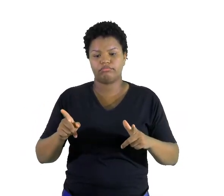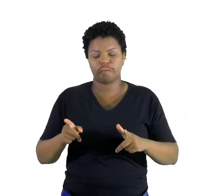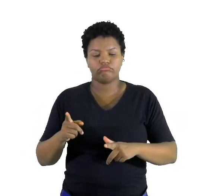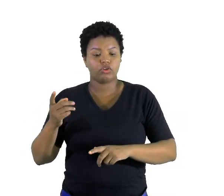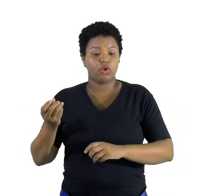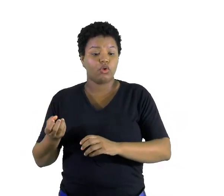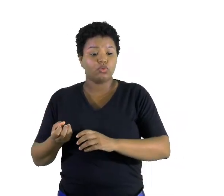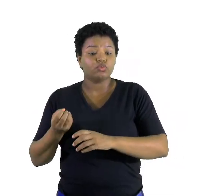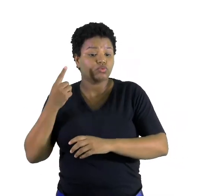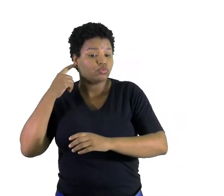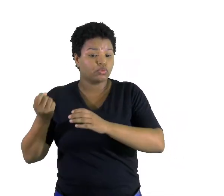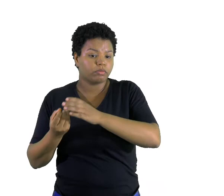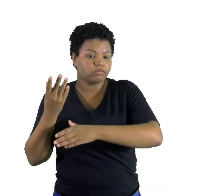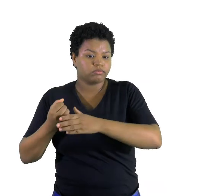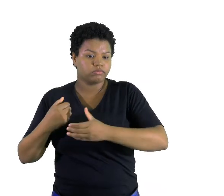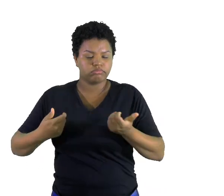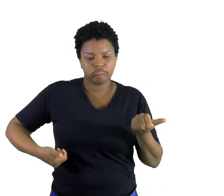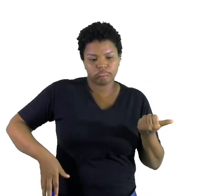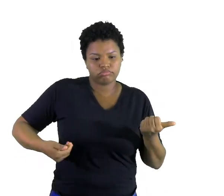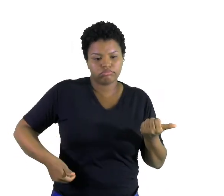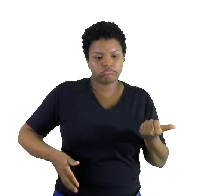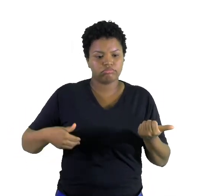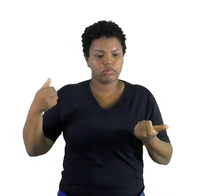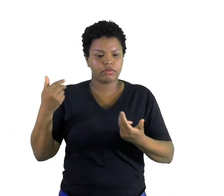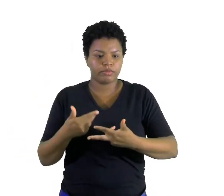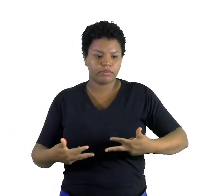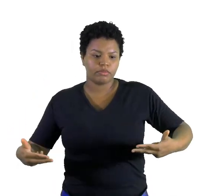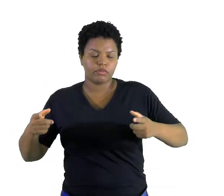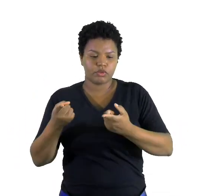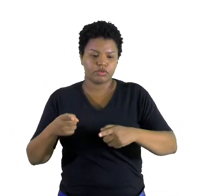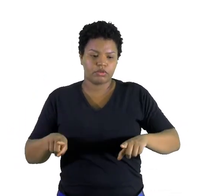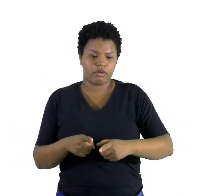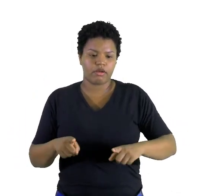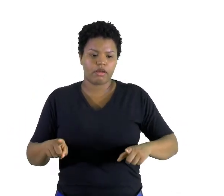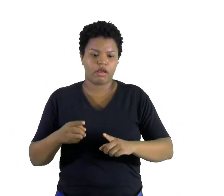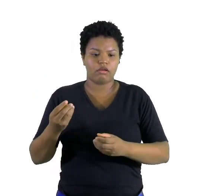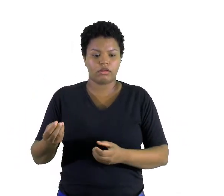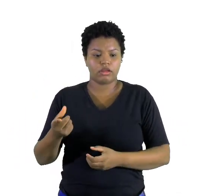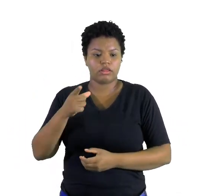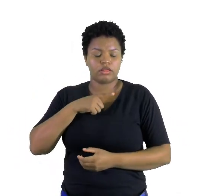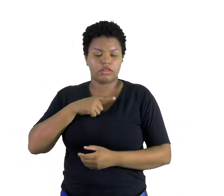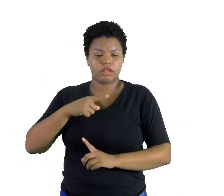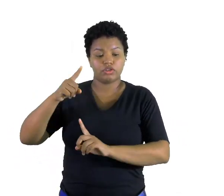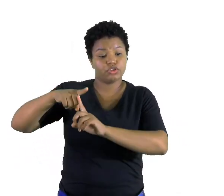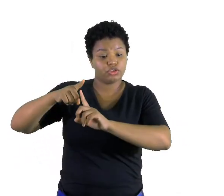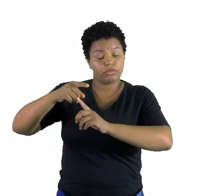é uma composição de várias ondas sonoras, o que dará o timbre característico do